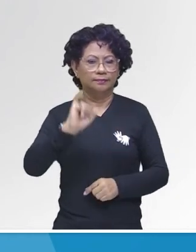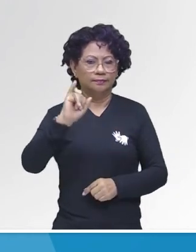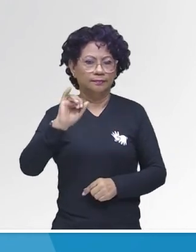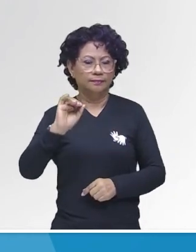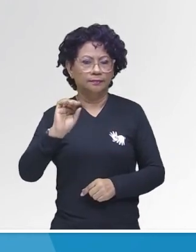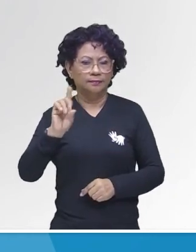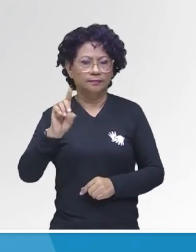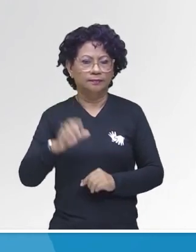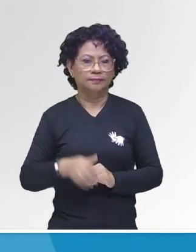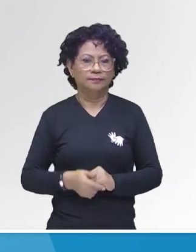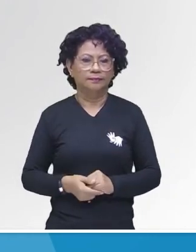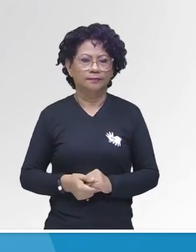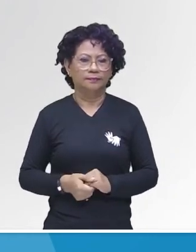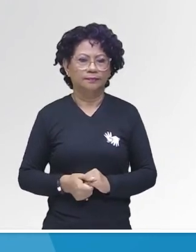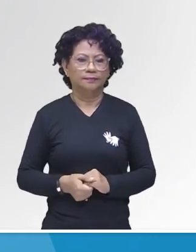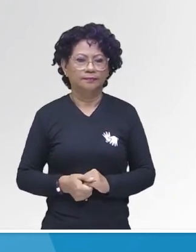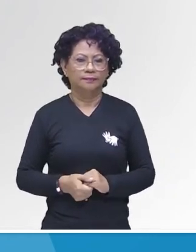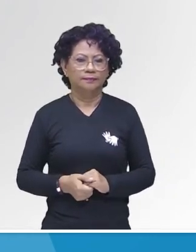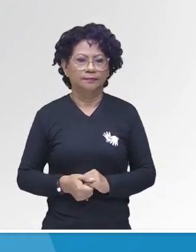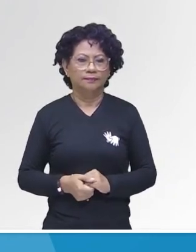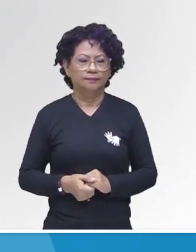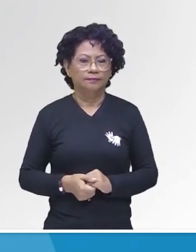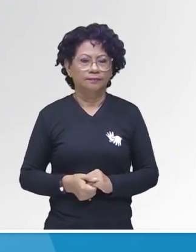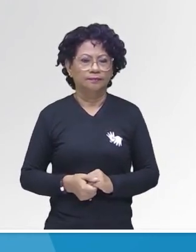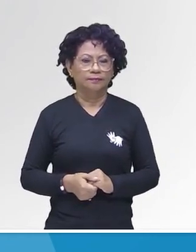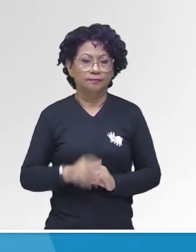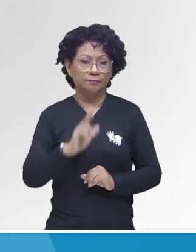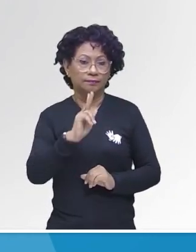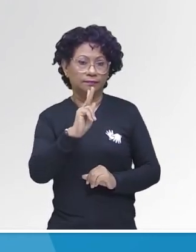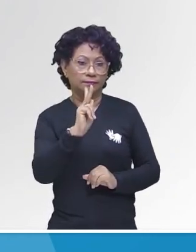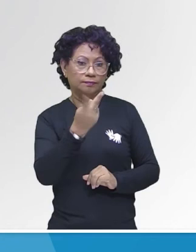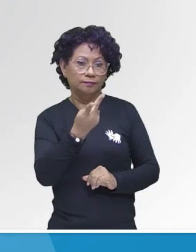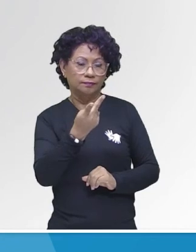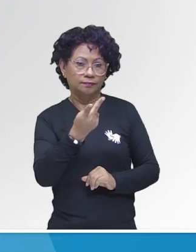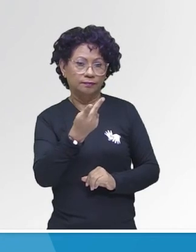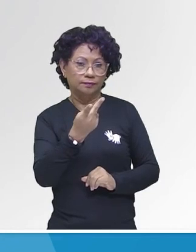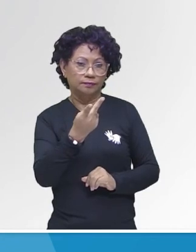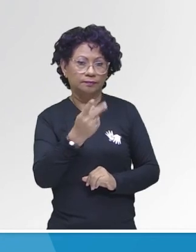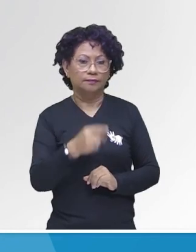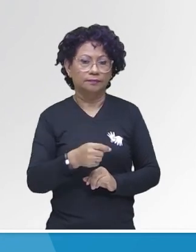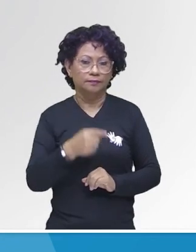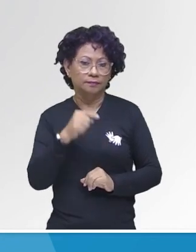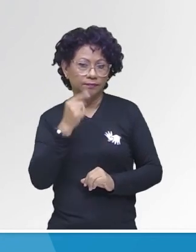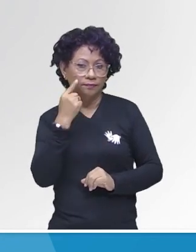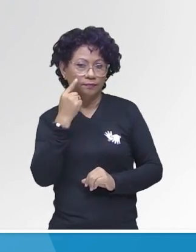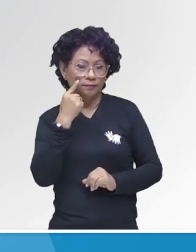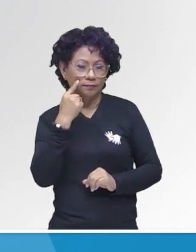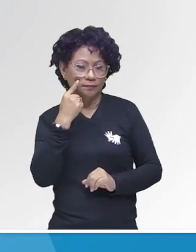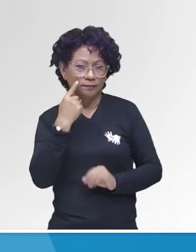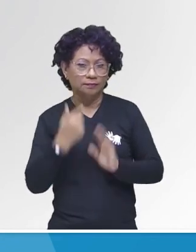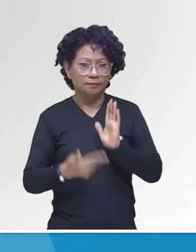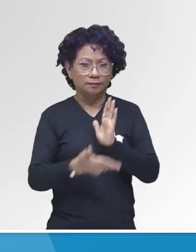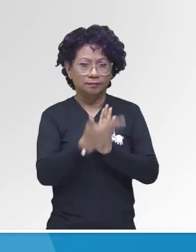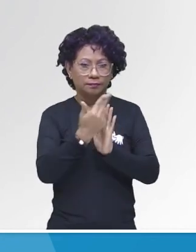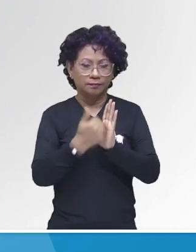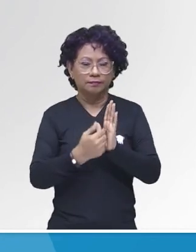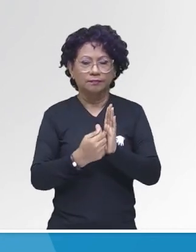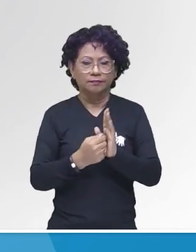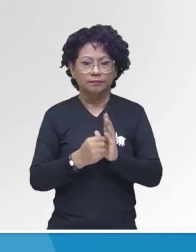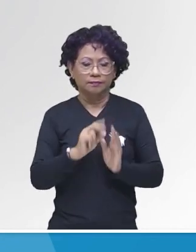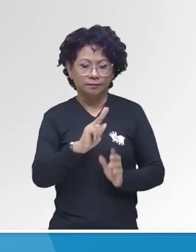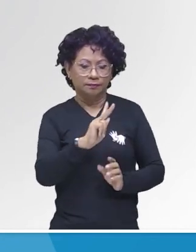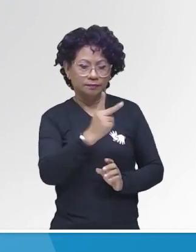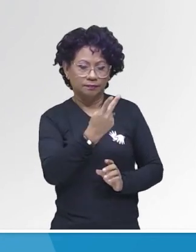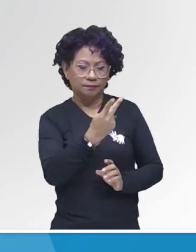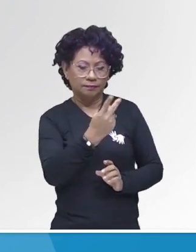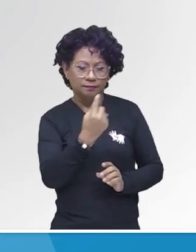A gente vai identificar, então, aqui o ponto H como vértice lá atrás, ó. O ponto I está aqui,